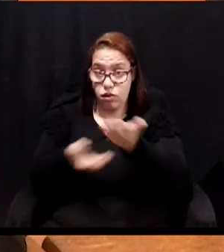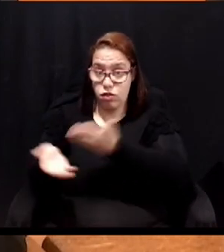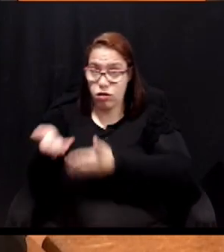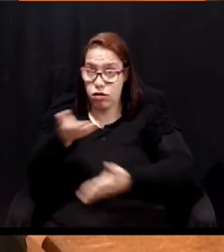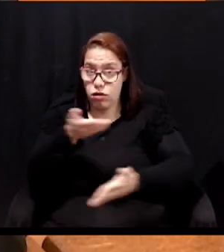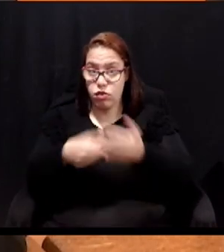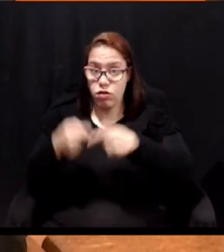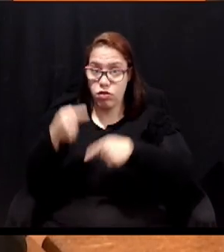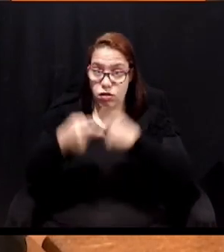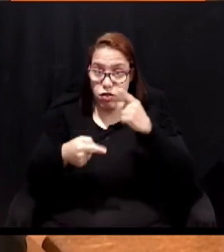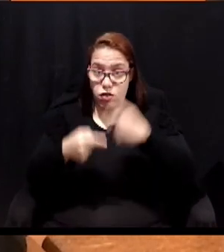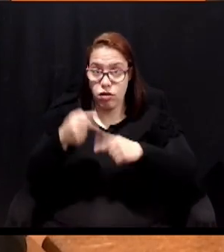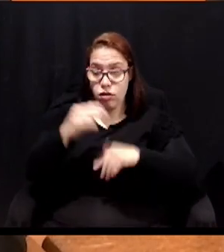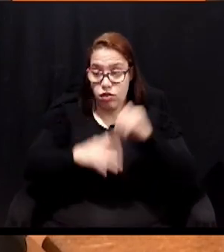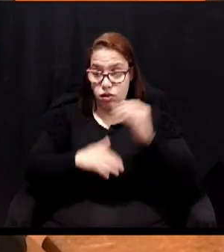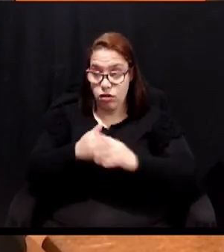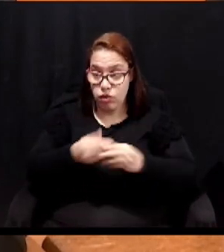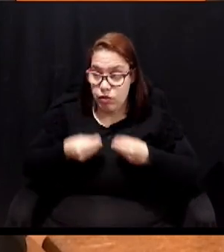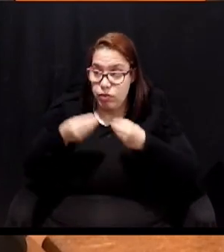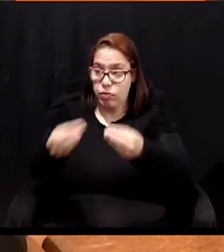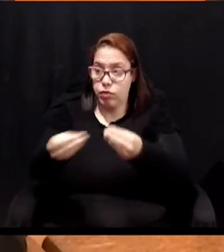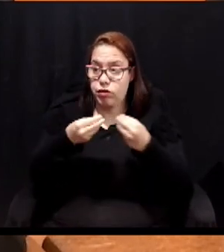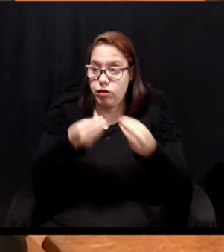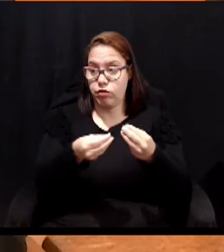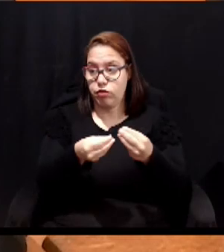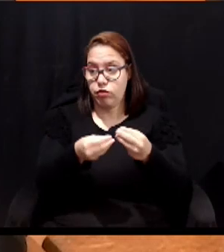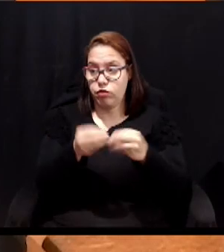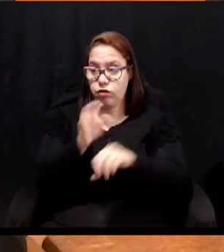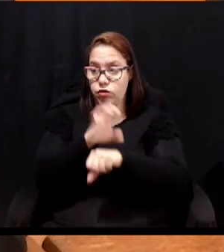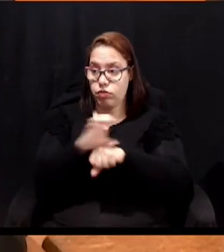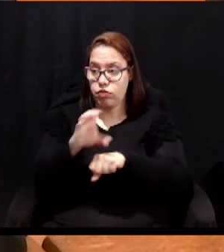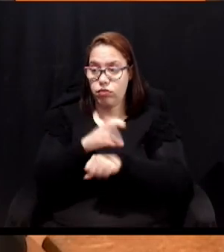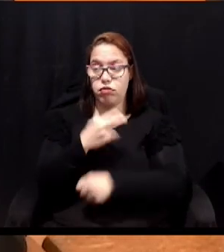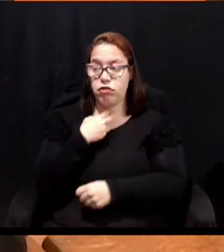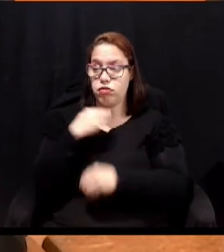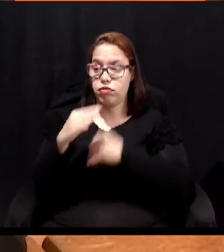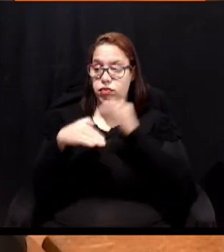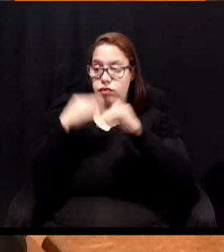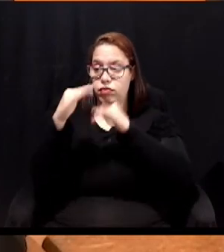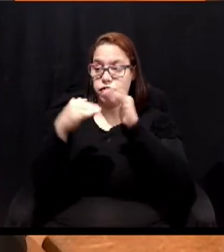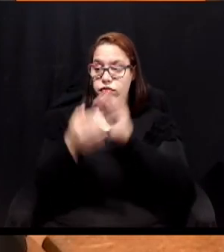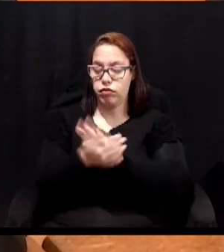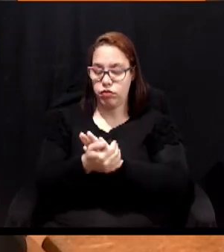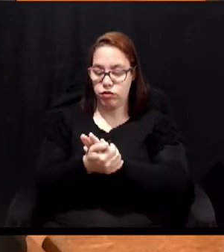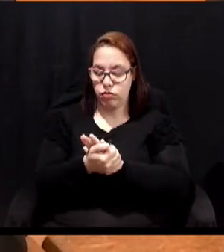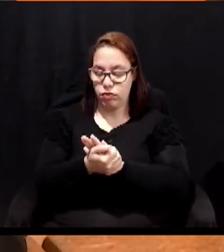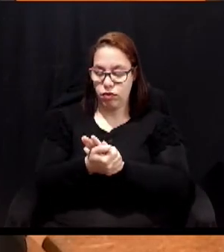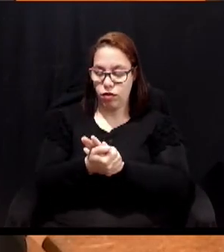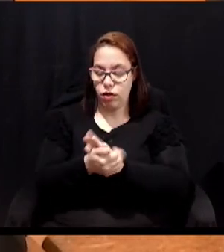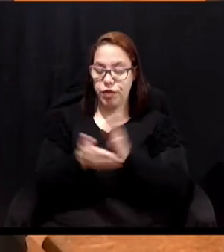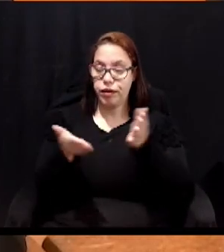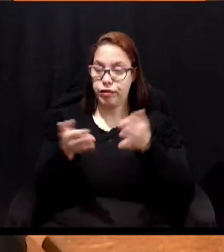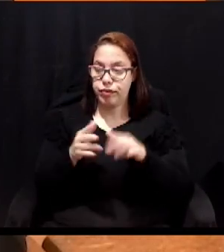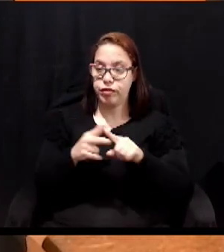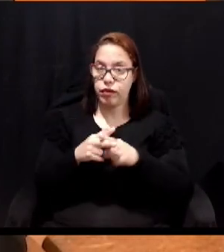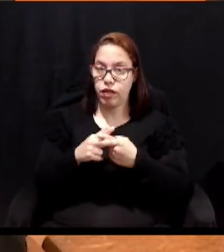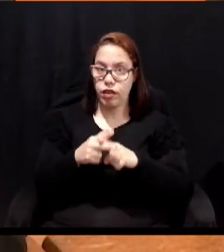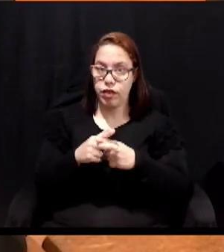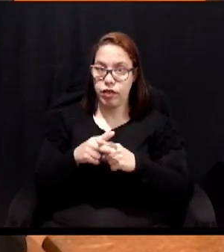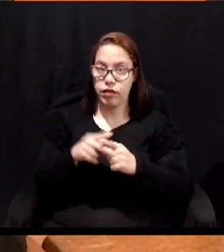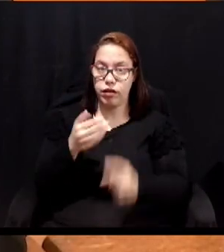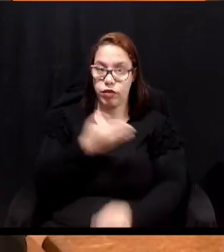Então, isso é uma coisa que pode ser desenvolvida. Nós temos hoje a ferramenta público e